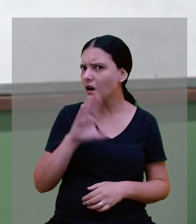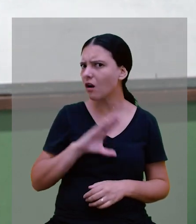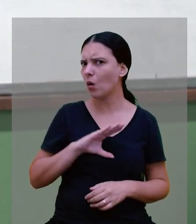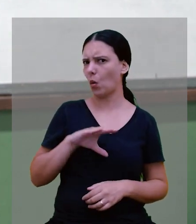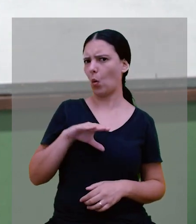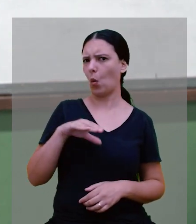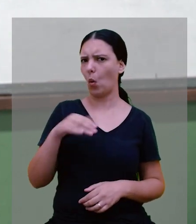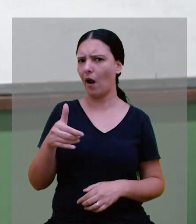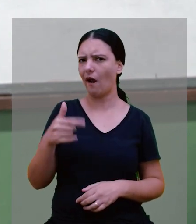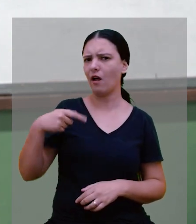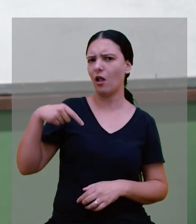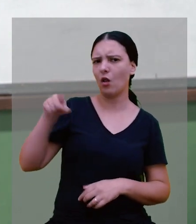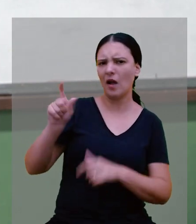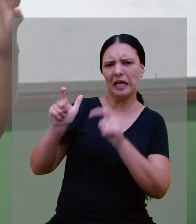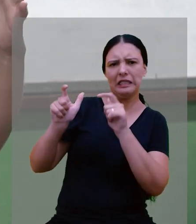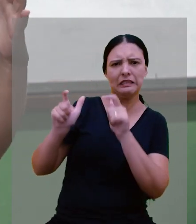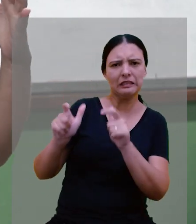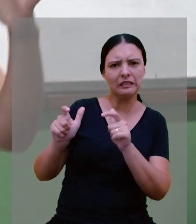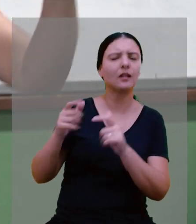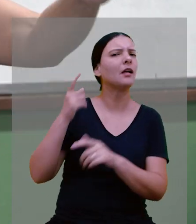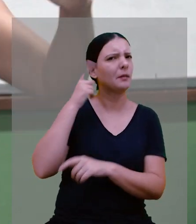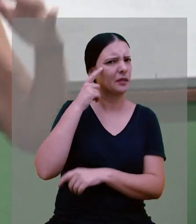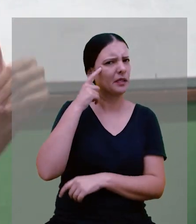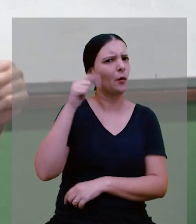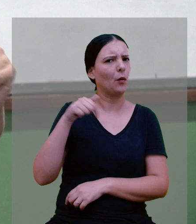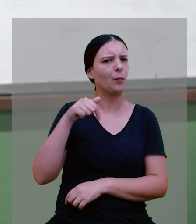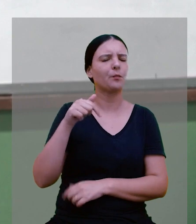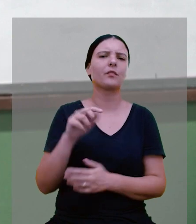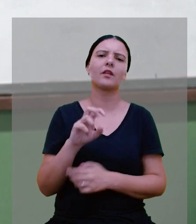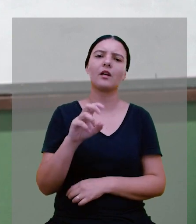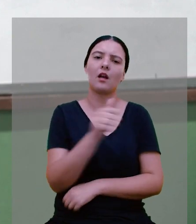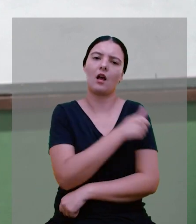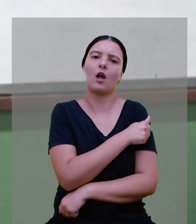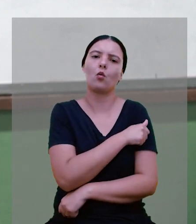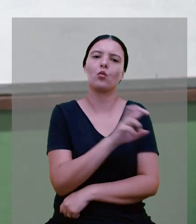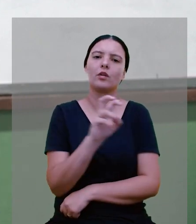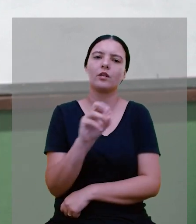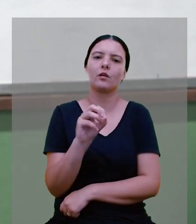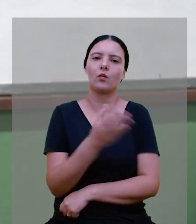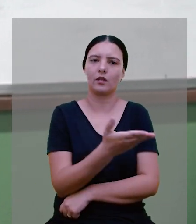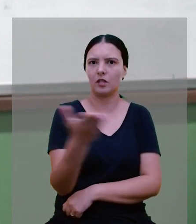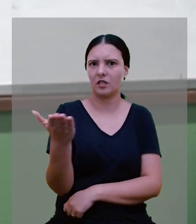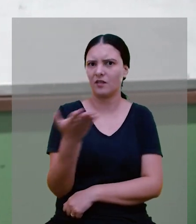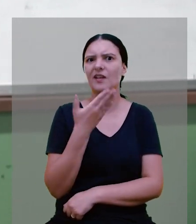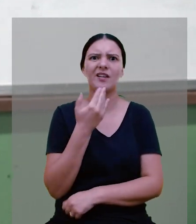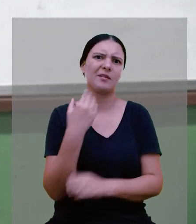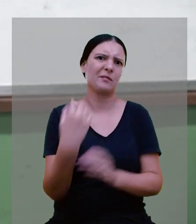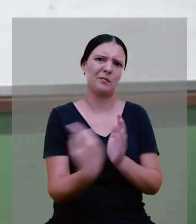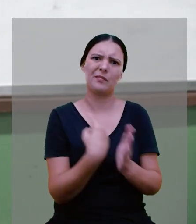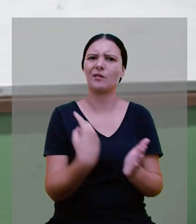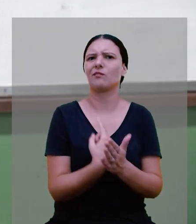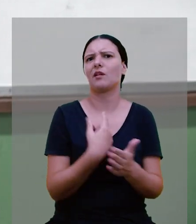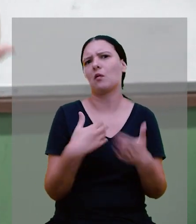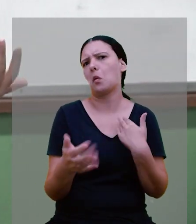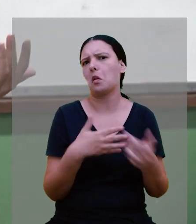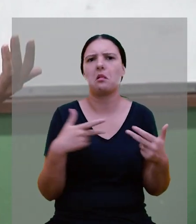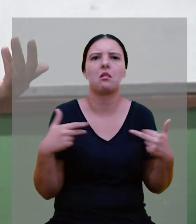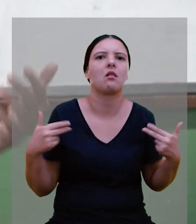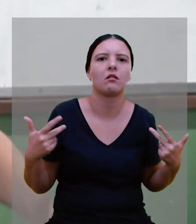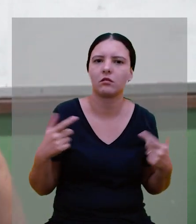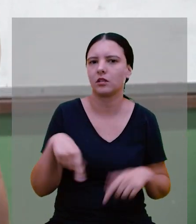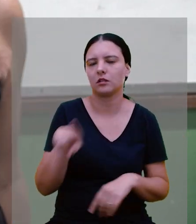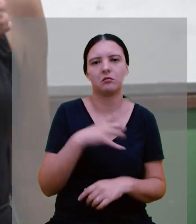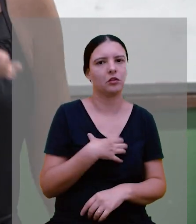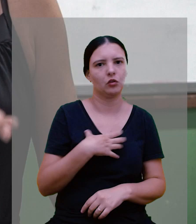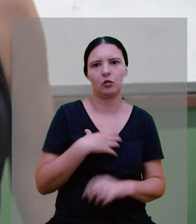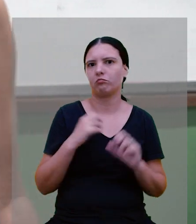num lugar desse? Porque, olha, imagina, eu estou aqui na frente de 50 alunos. Não é fácil, vocês podem me perguntar qualquer coisa, vocês podem sentir qualquer